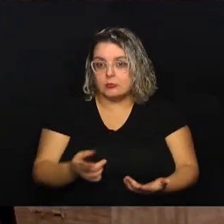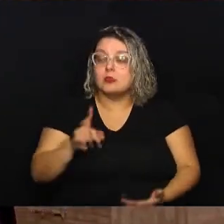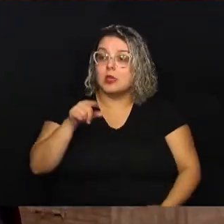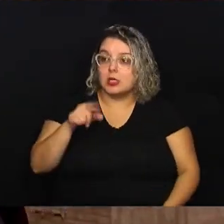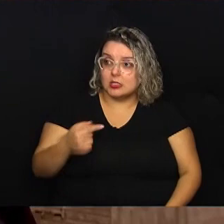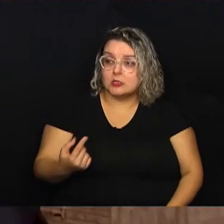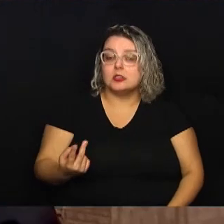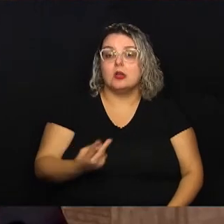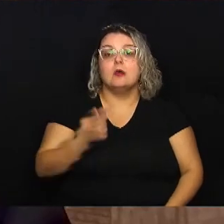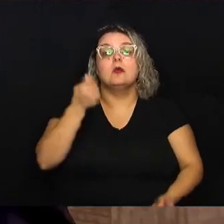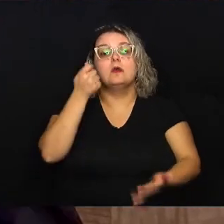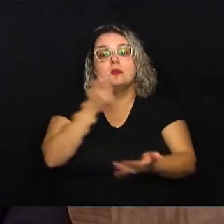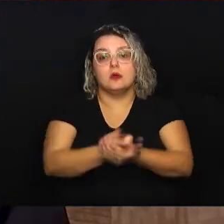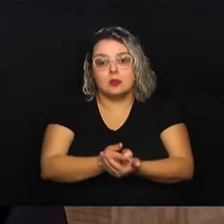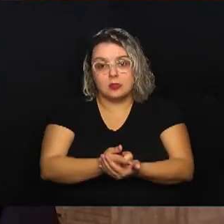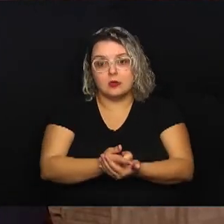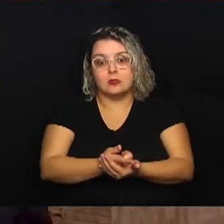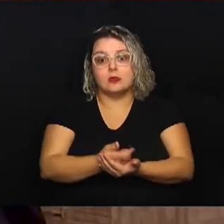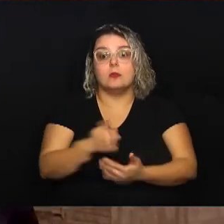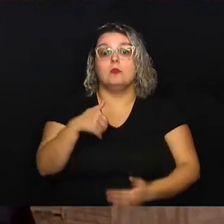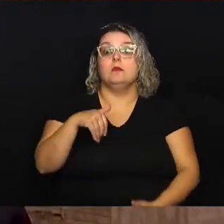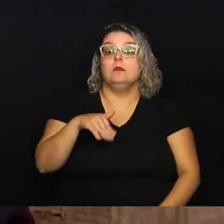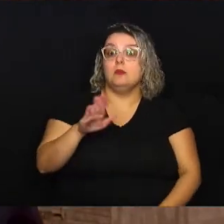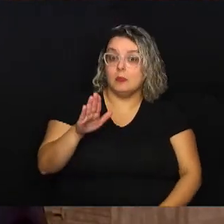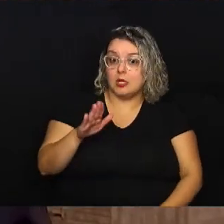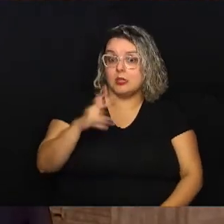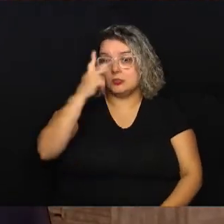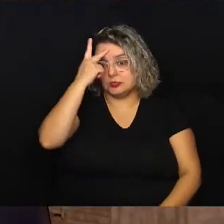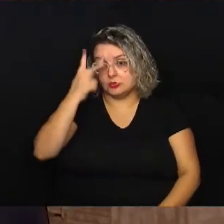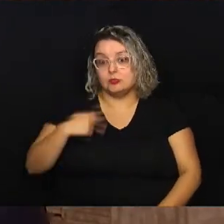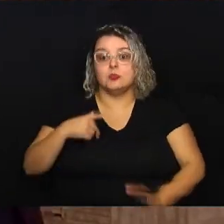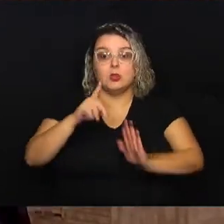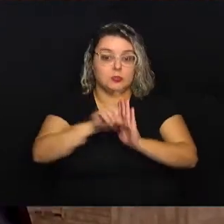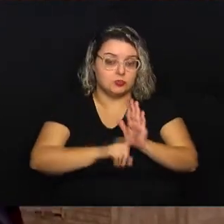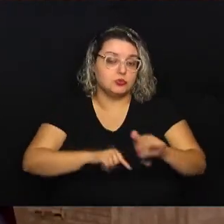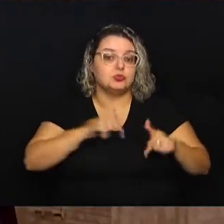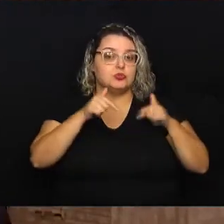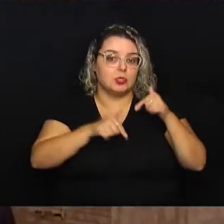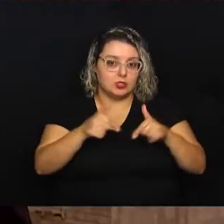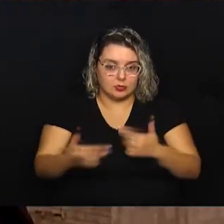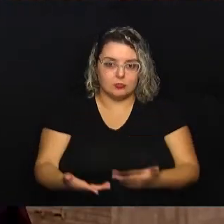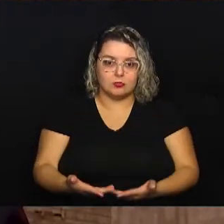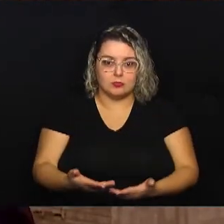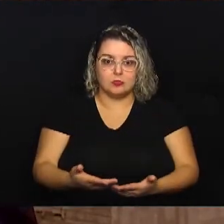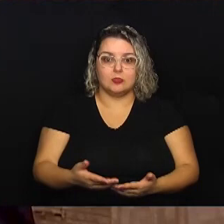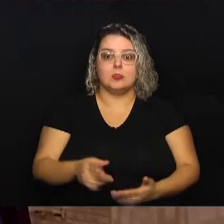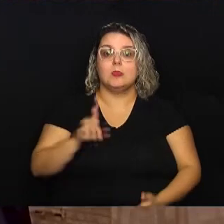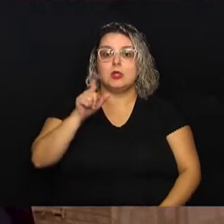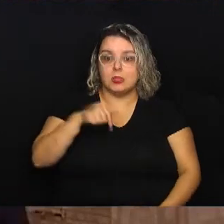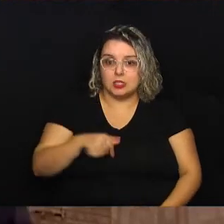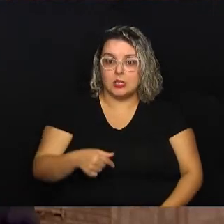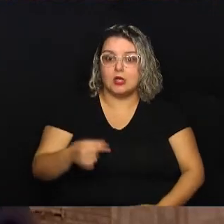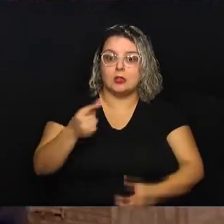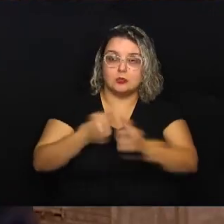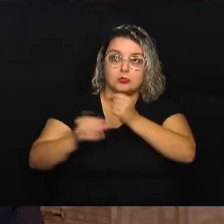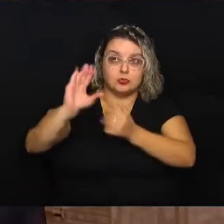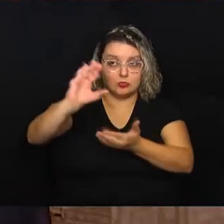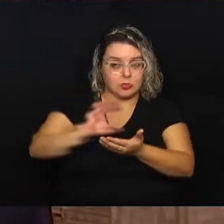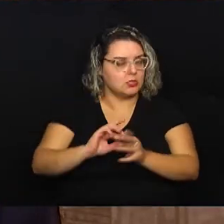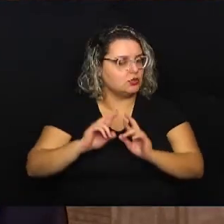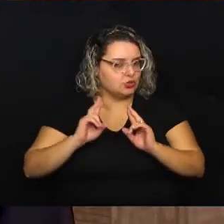valor pago além do próprio direito trabalhista. E ele vem numa dotação